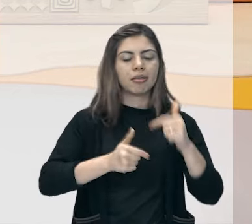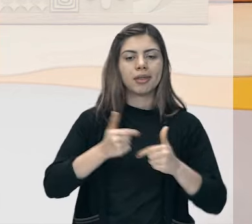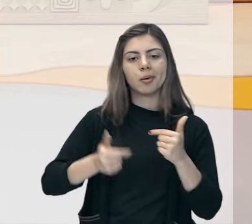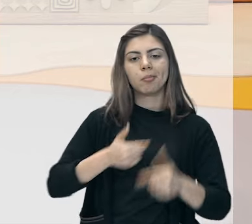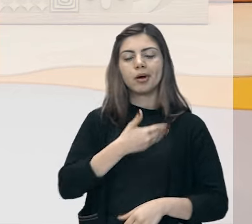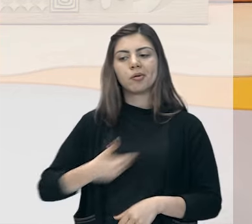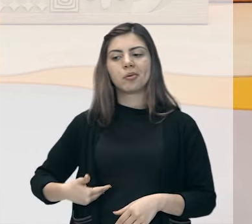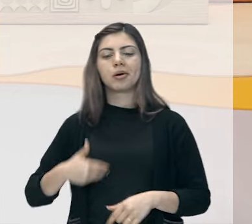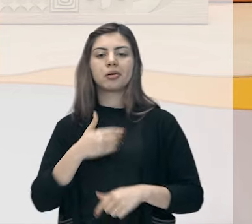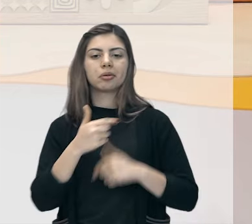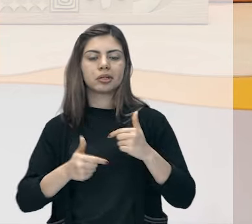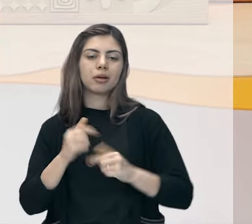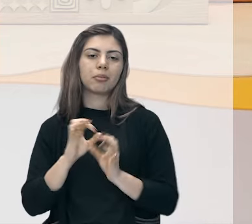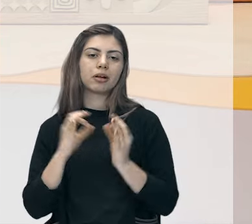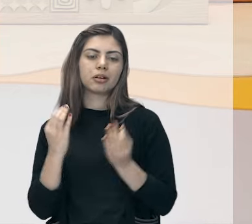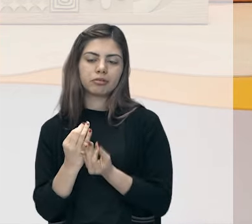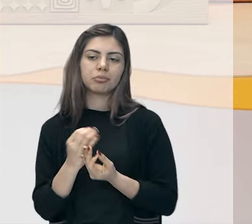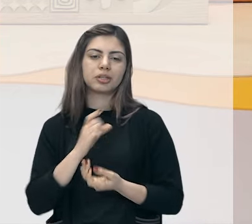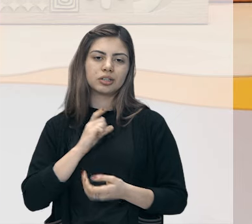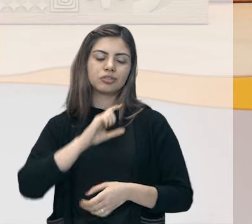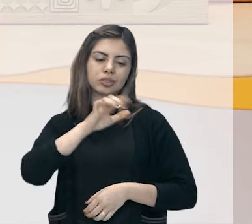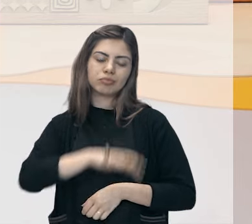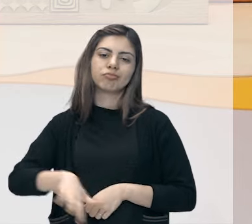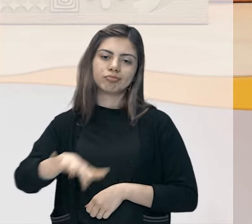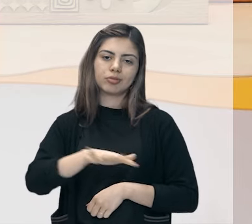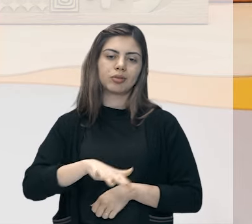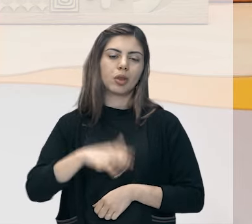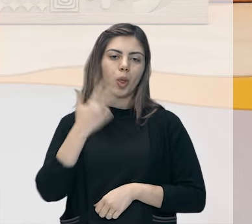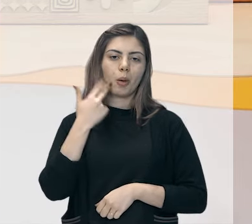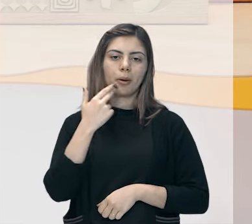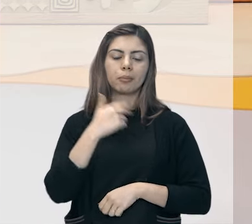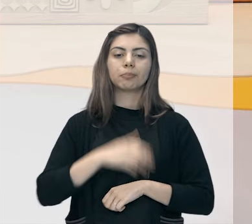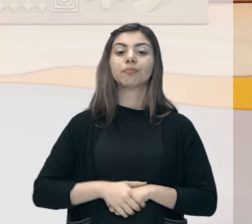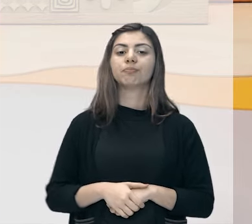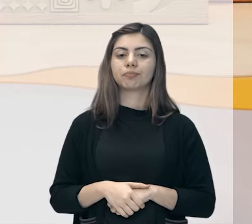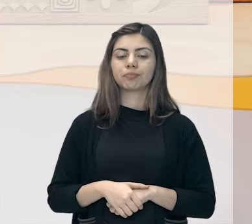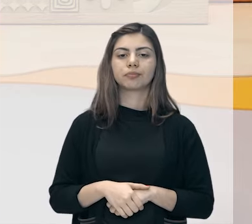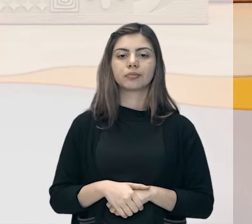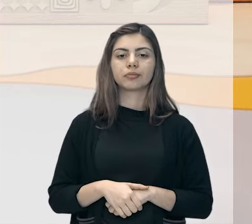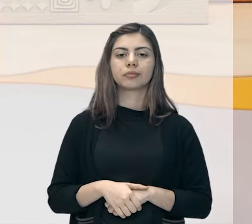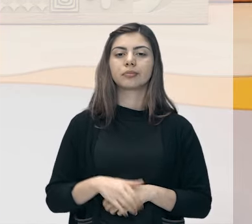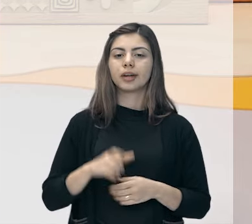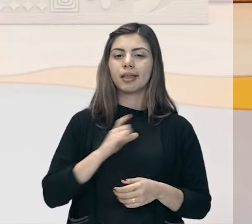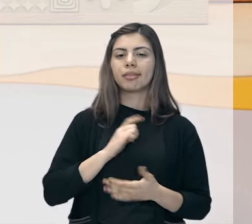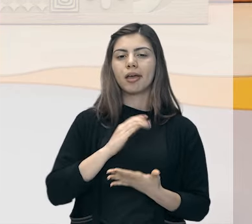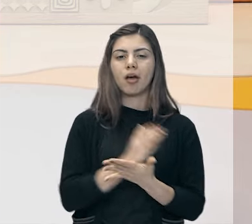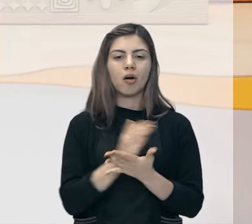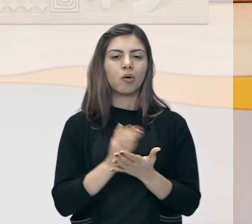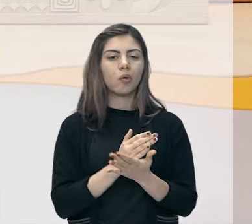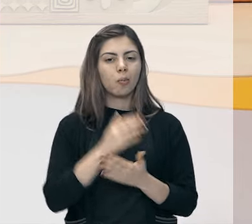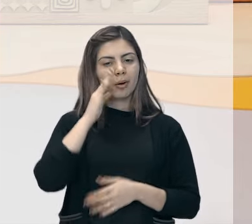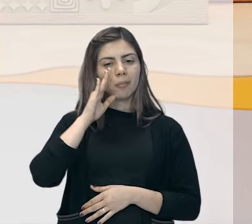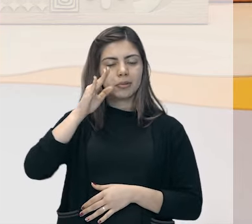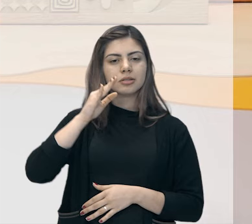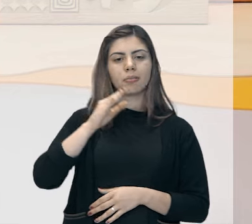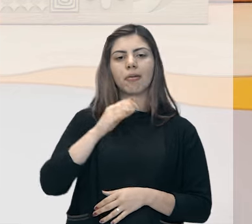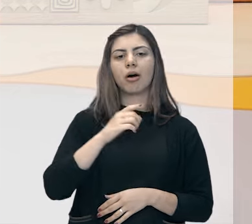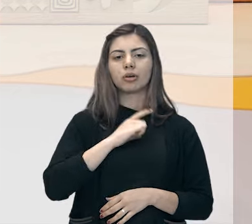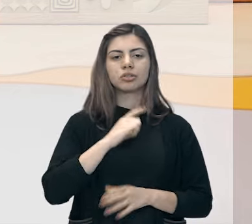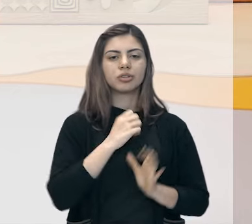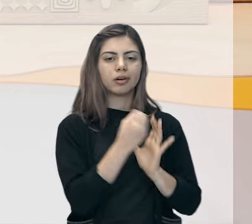região. Certo, turminha? Olha só, então a gente vai ter aqui algumas das principais relações de trabalho na Mesopotâmia.